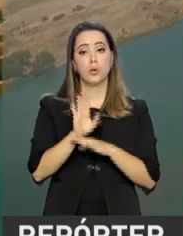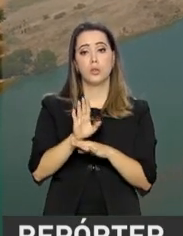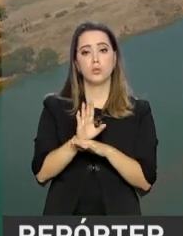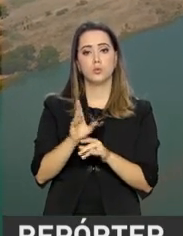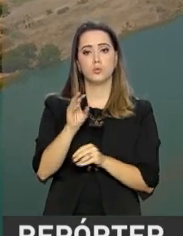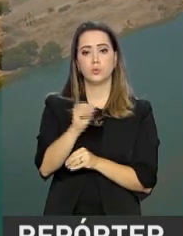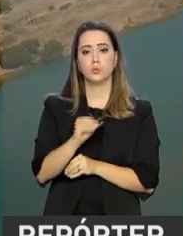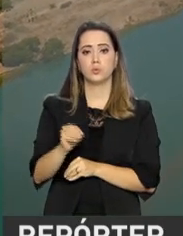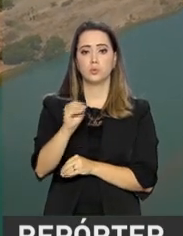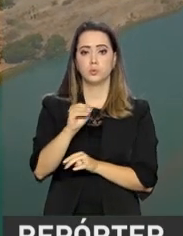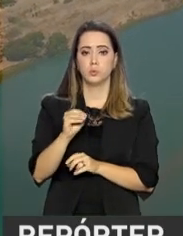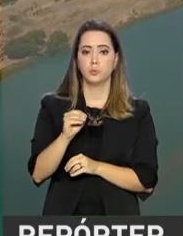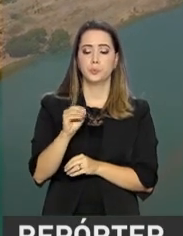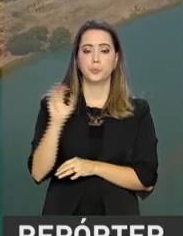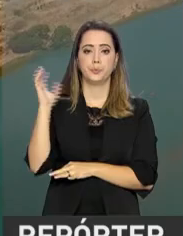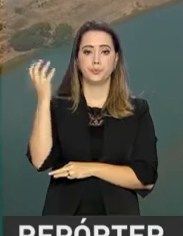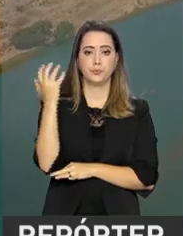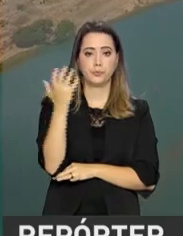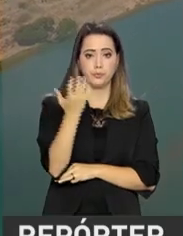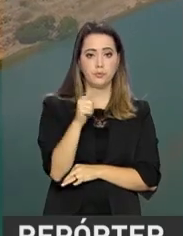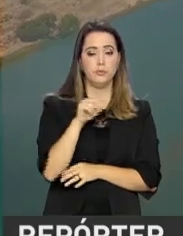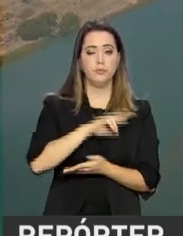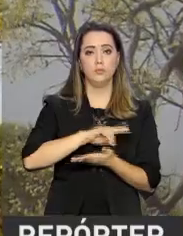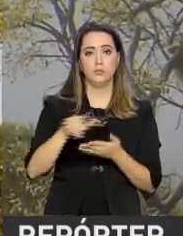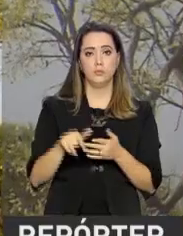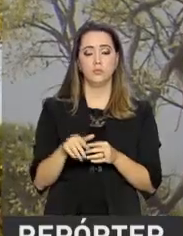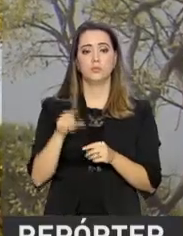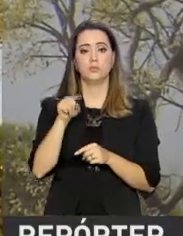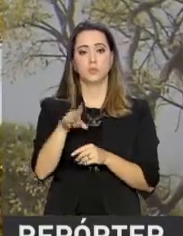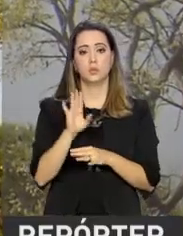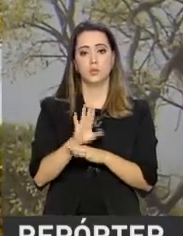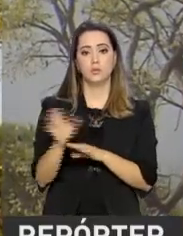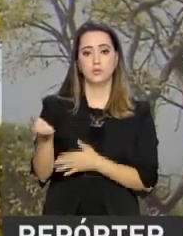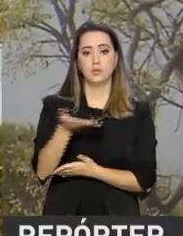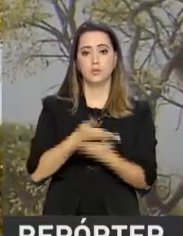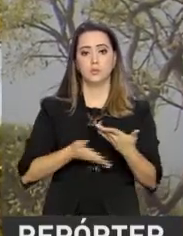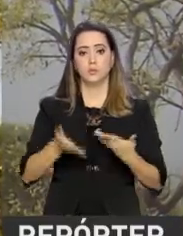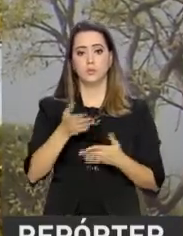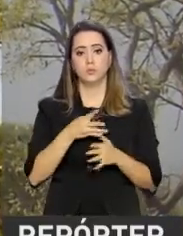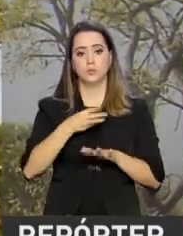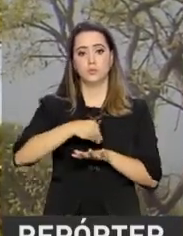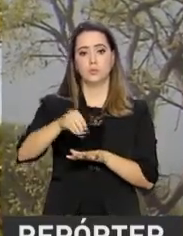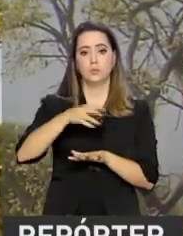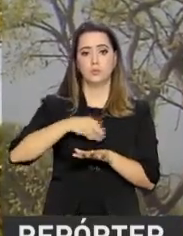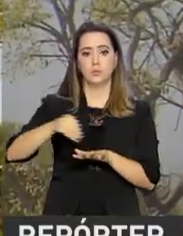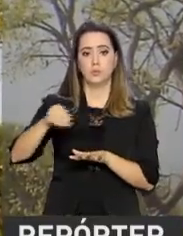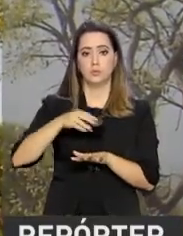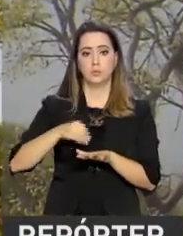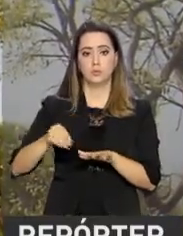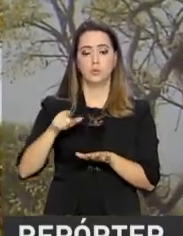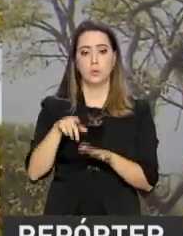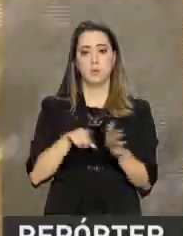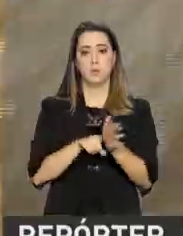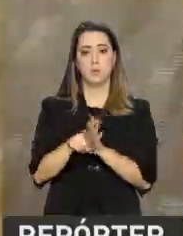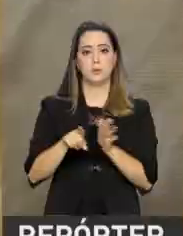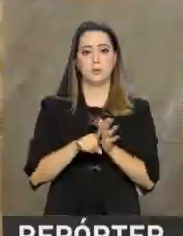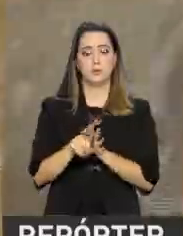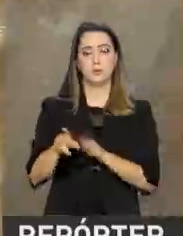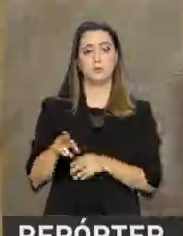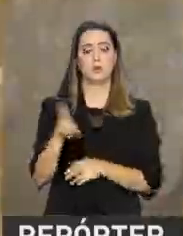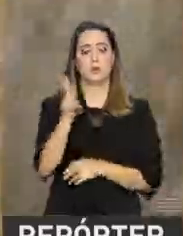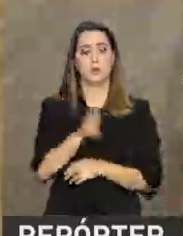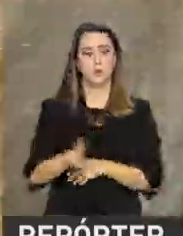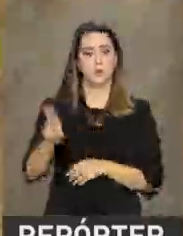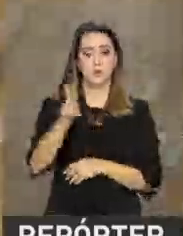na recuperação e conservação ambiental de várias formas, vai compartilhar as informações do seu centro de pesquisas e